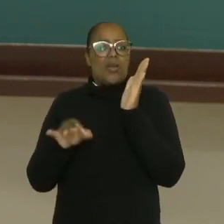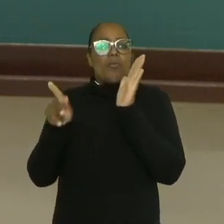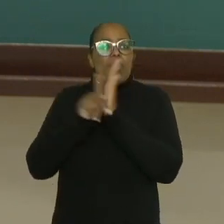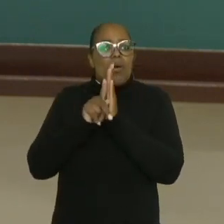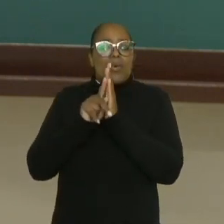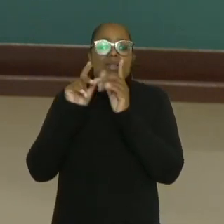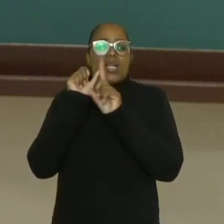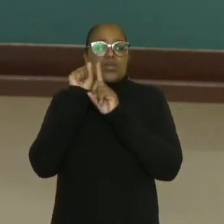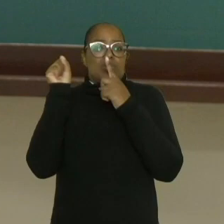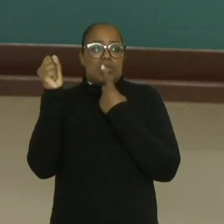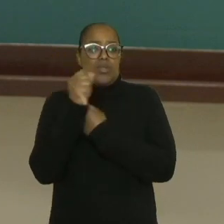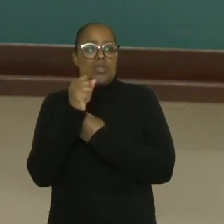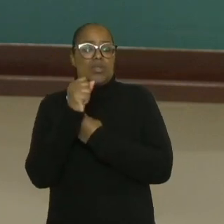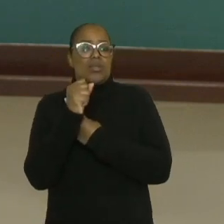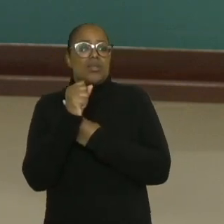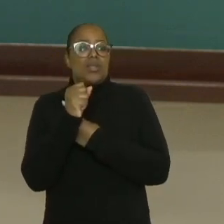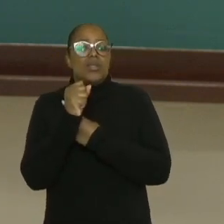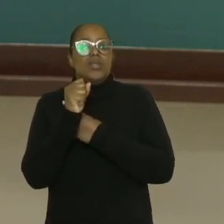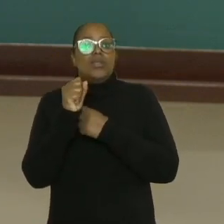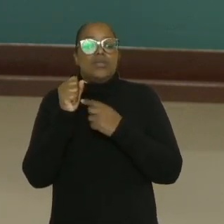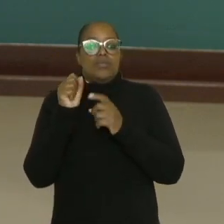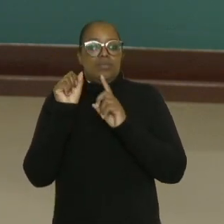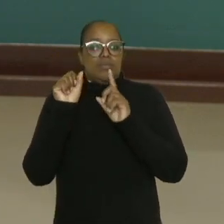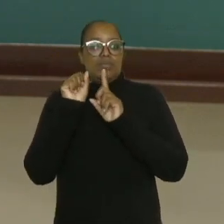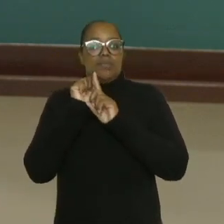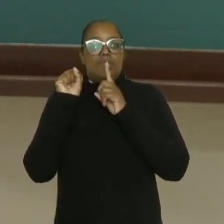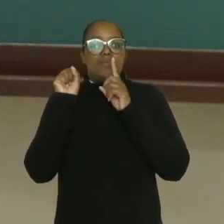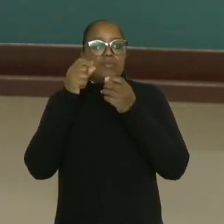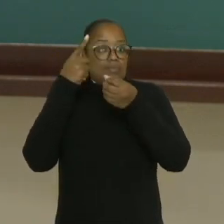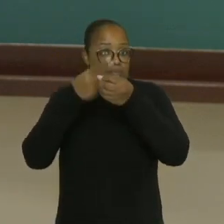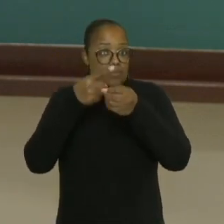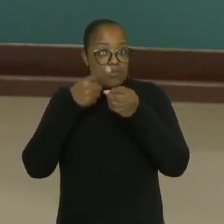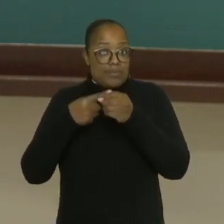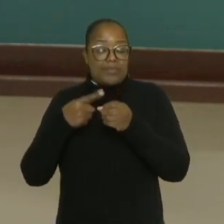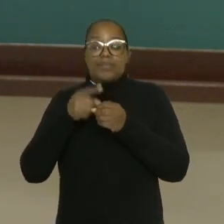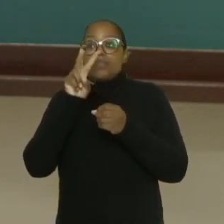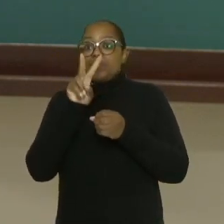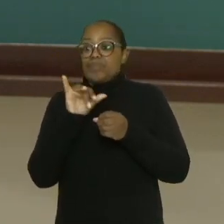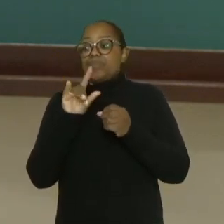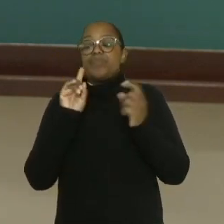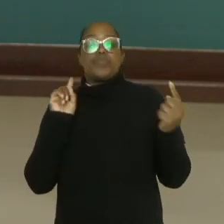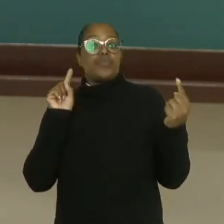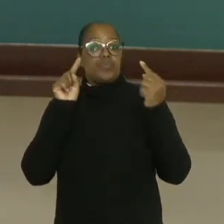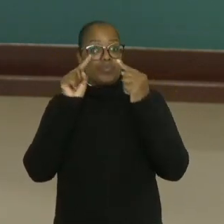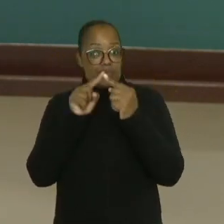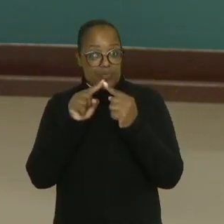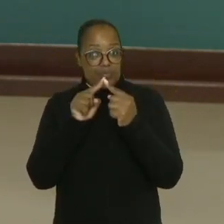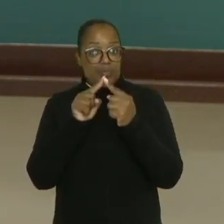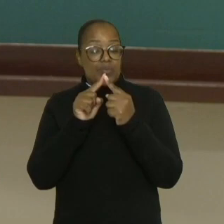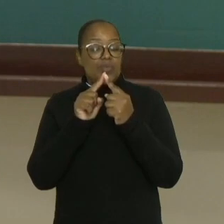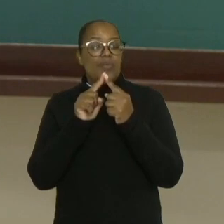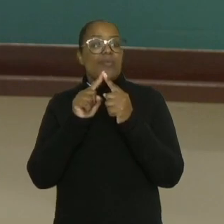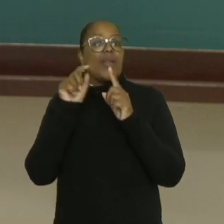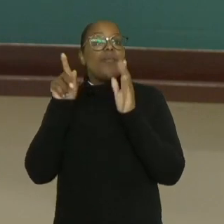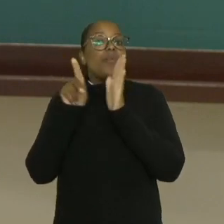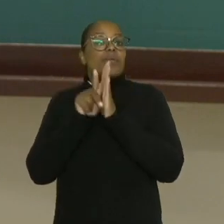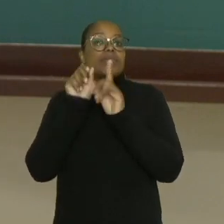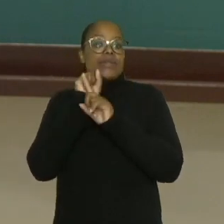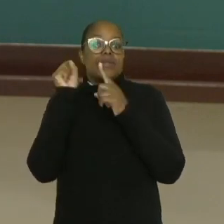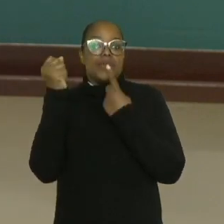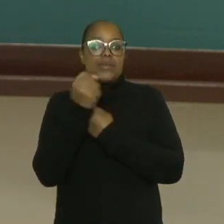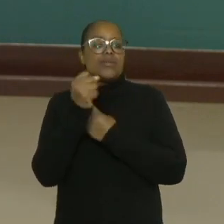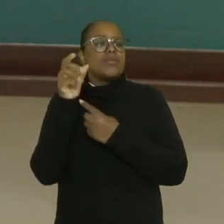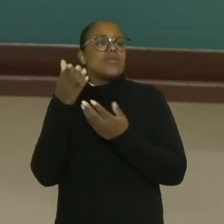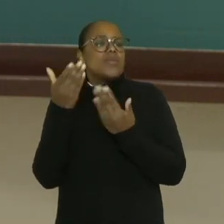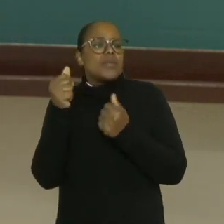cidadania? Claramente, a cidadania vai ser aí um dos objetos de estudo da sociologia e vamos tentar